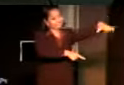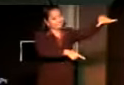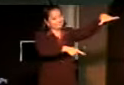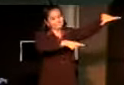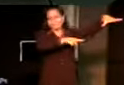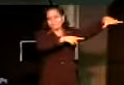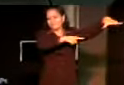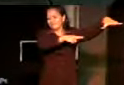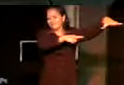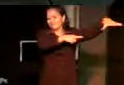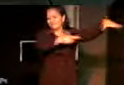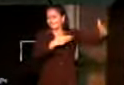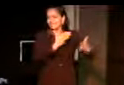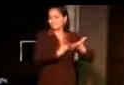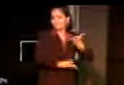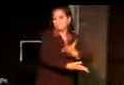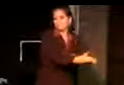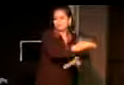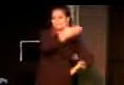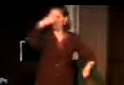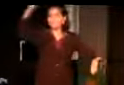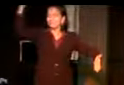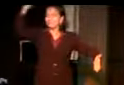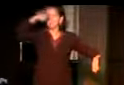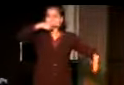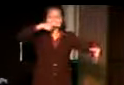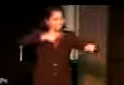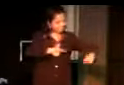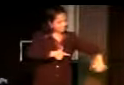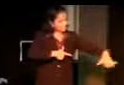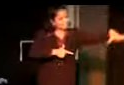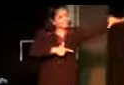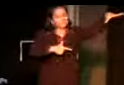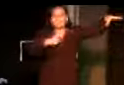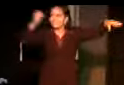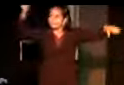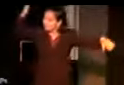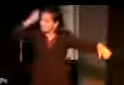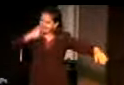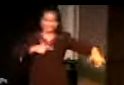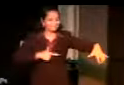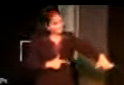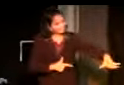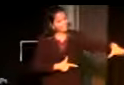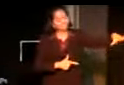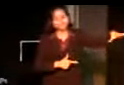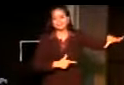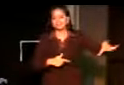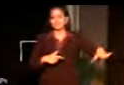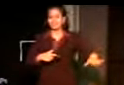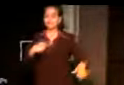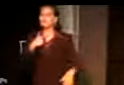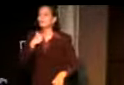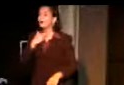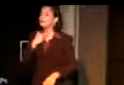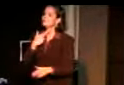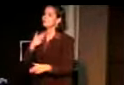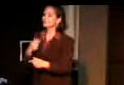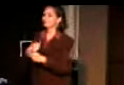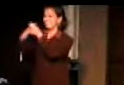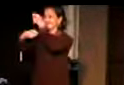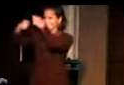Vou partilhar misericórdia porque serei Ai sim então só vou ser abençoado não não funciona assim não